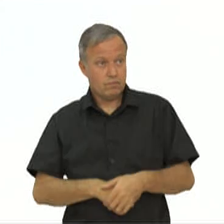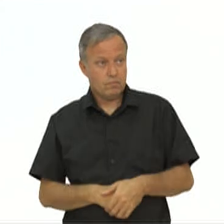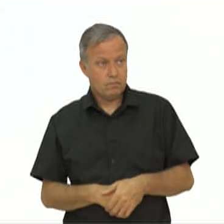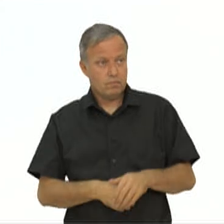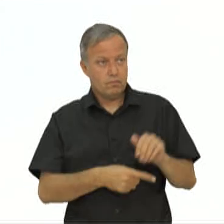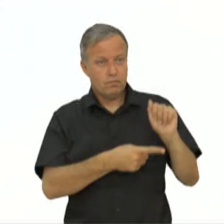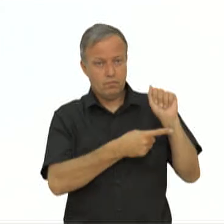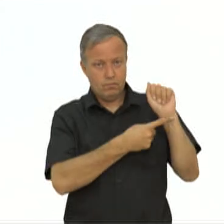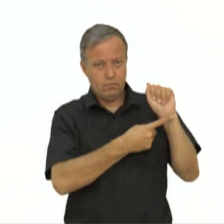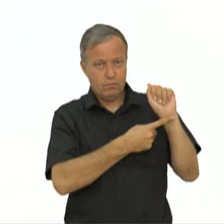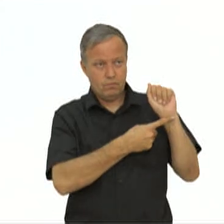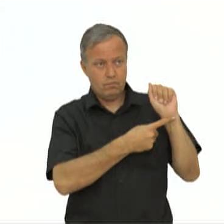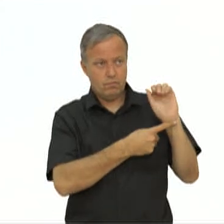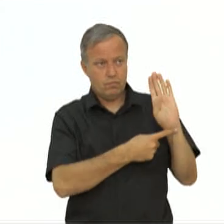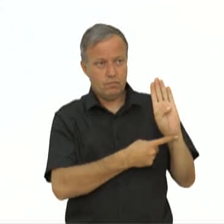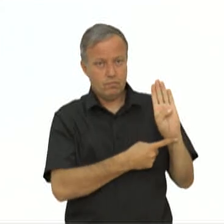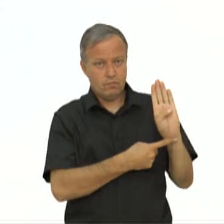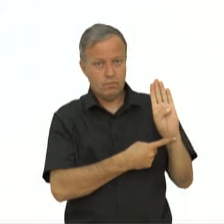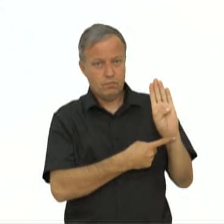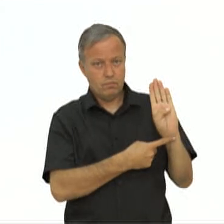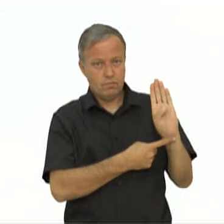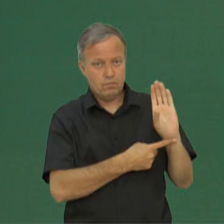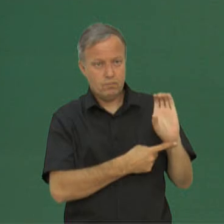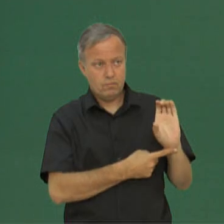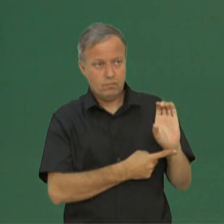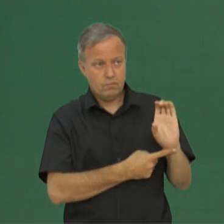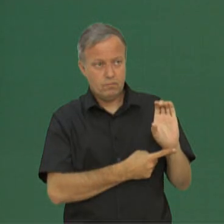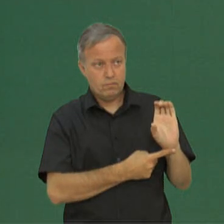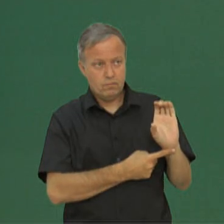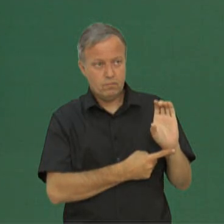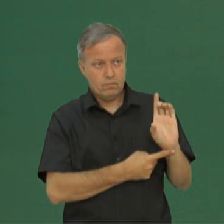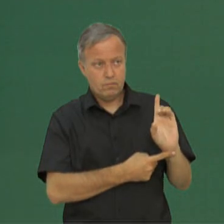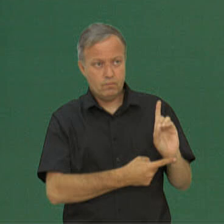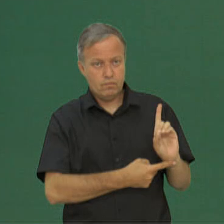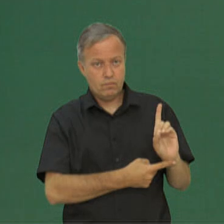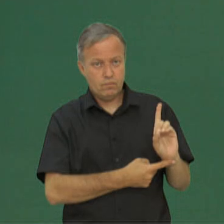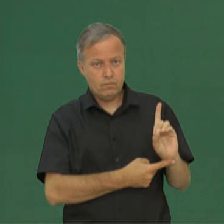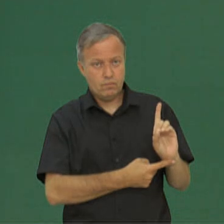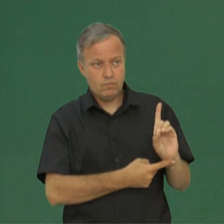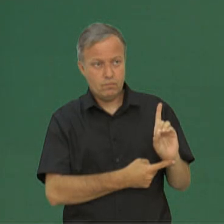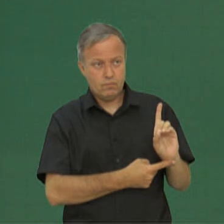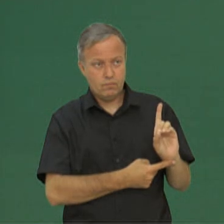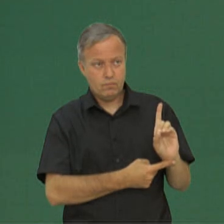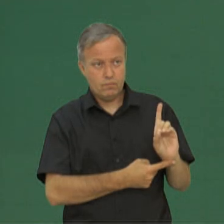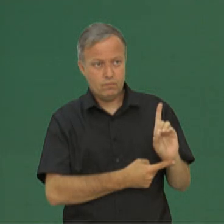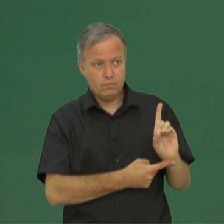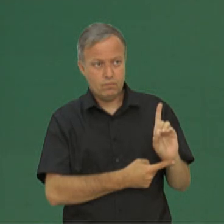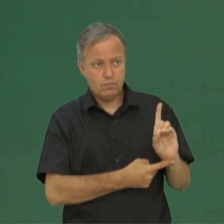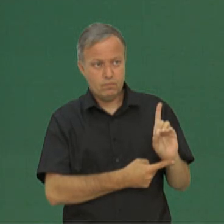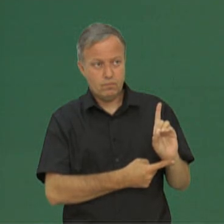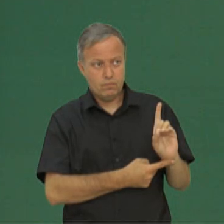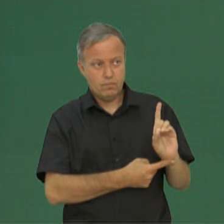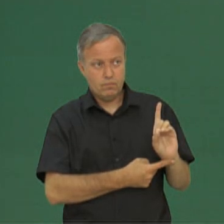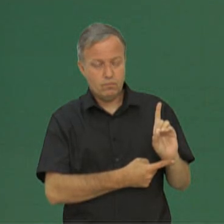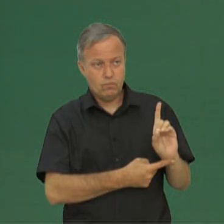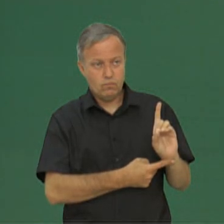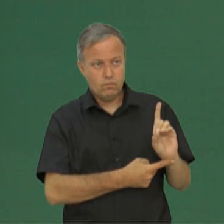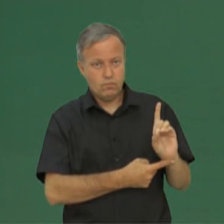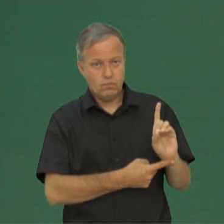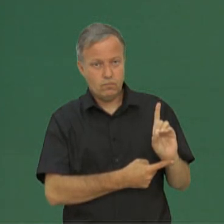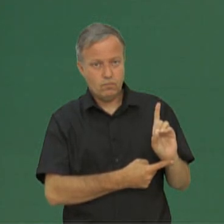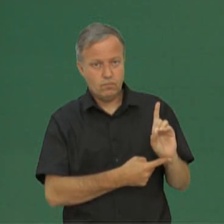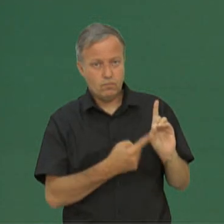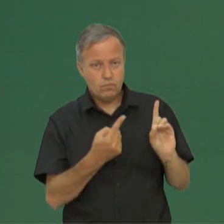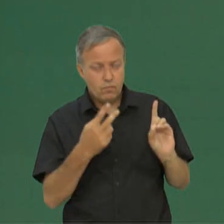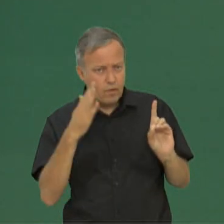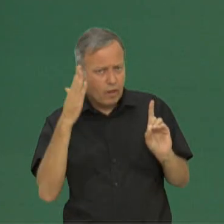No Renascimento, no Romantismo, no balé moderno, no balé contemporâneo. Então, pessoal, eu quero